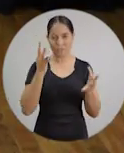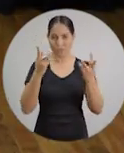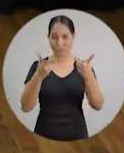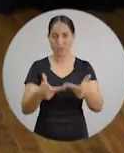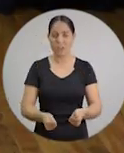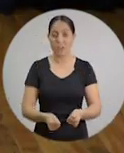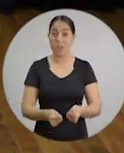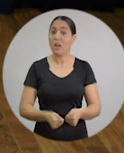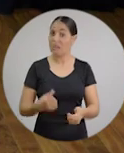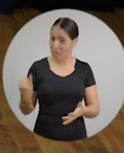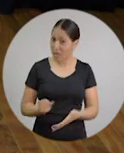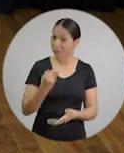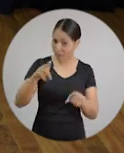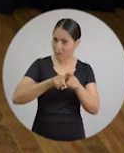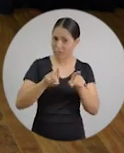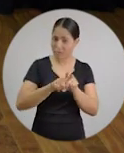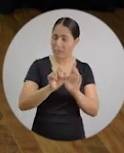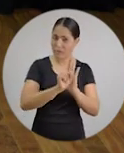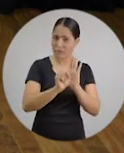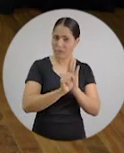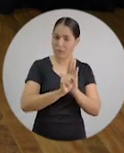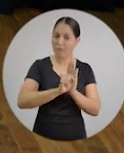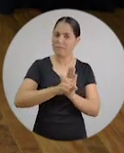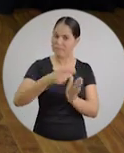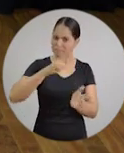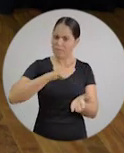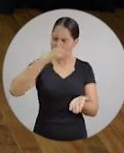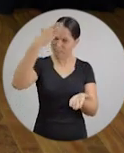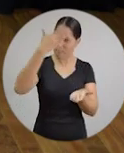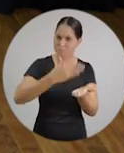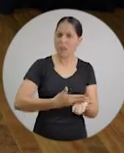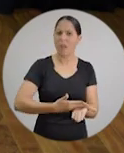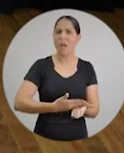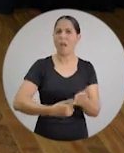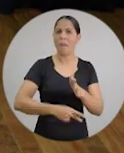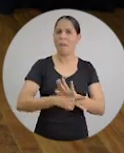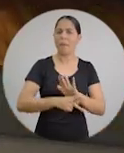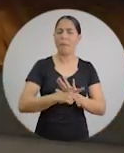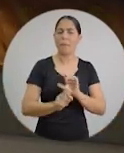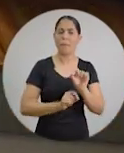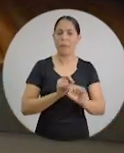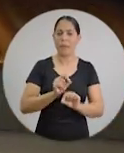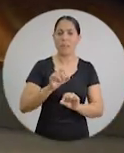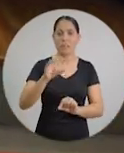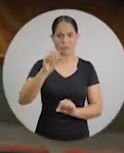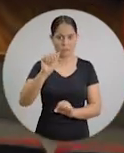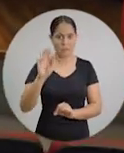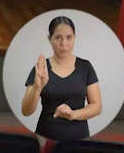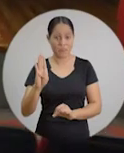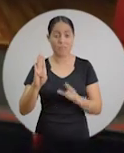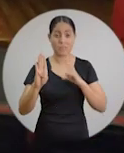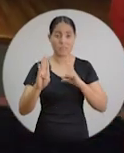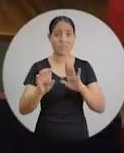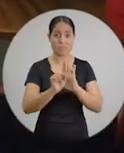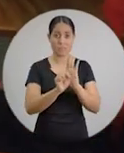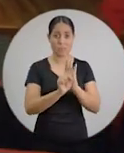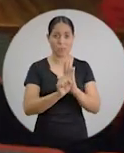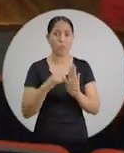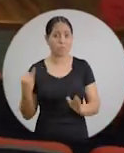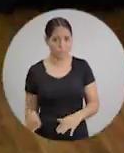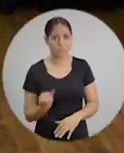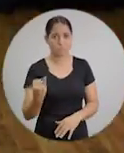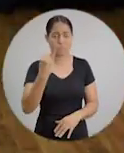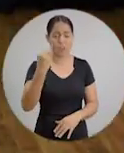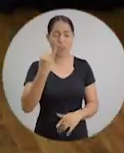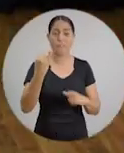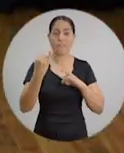súmula é que vocês aprovaram no primeiro pleno desta nova gestão na Ordem dos Advogados do Brasil, e esta súmula já está valendo, ou